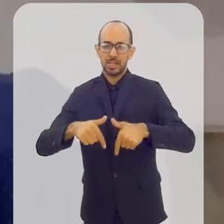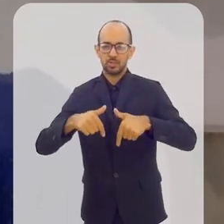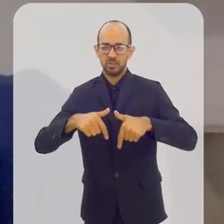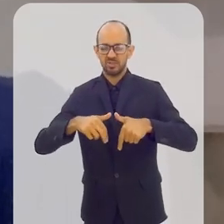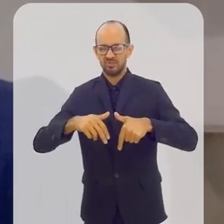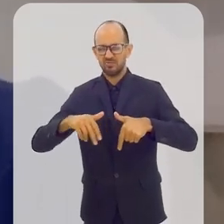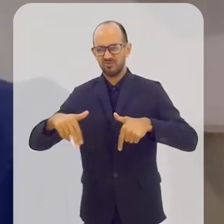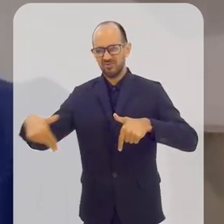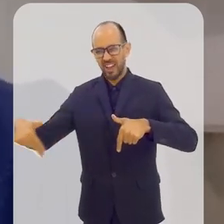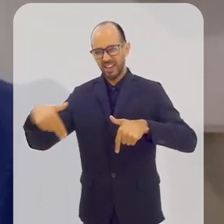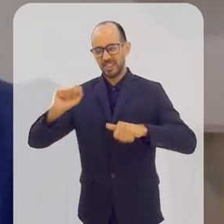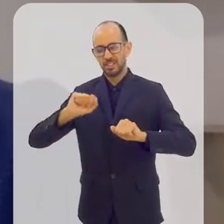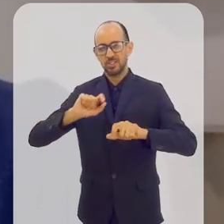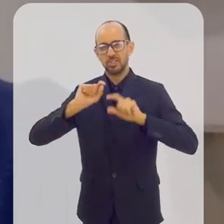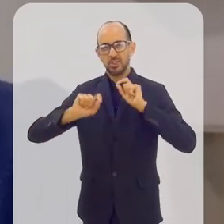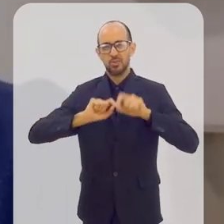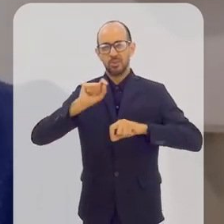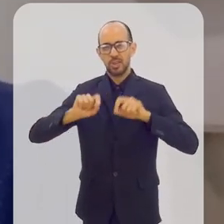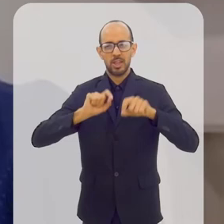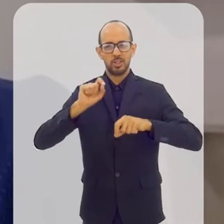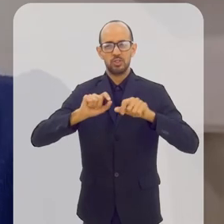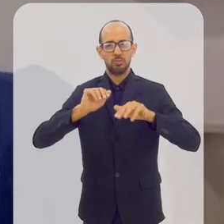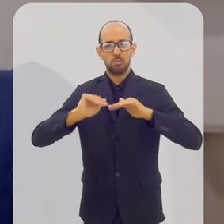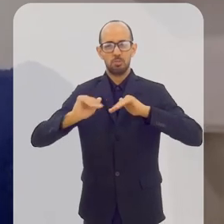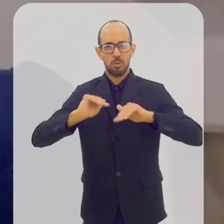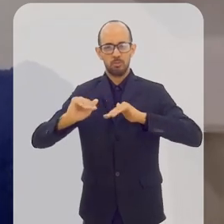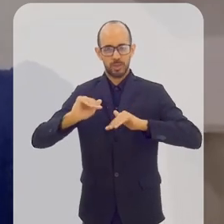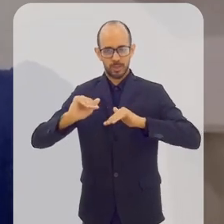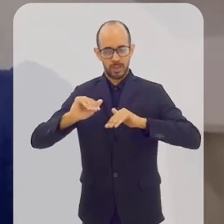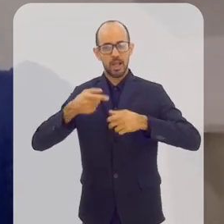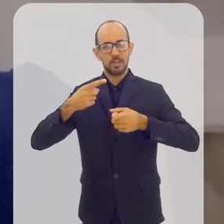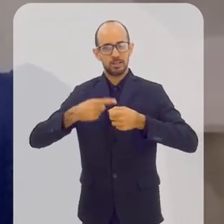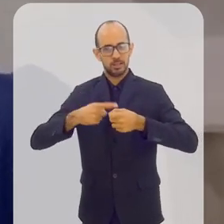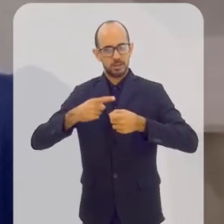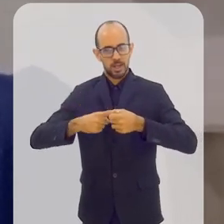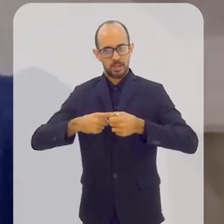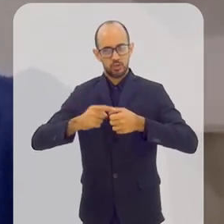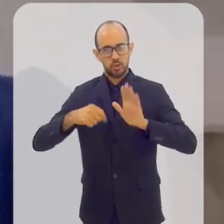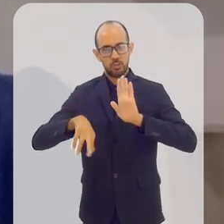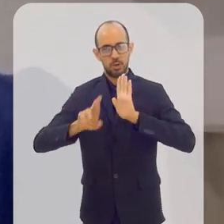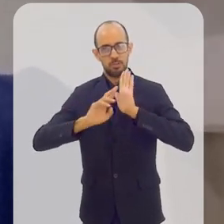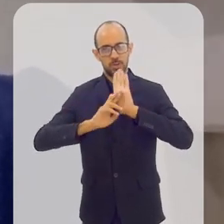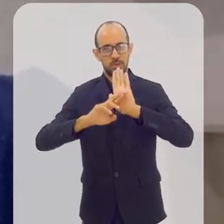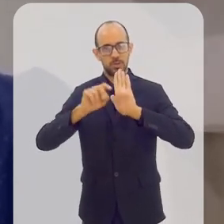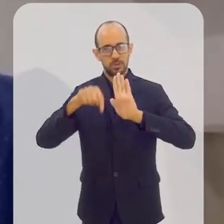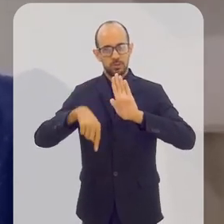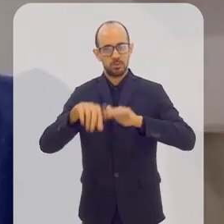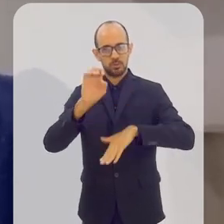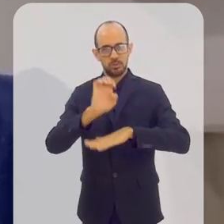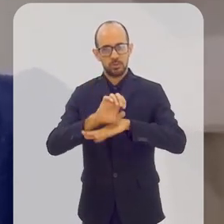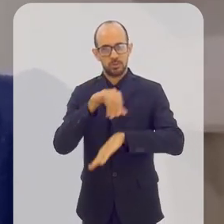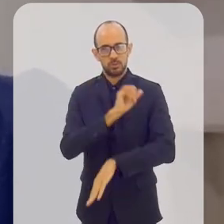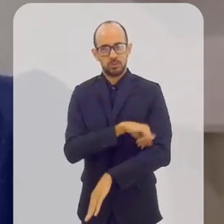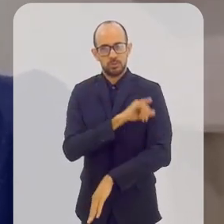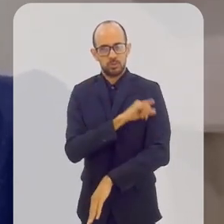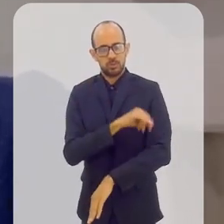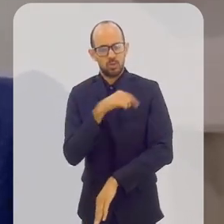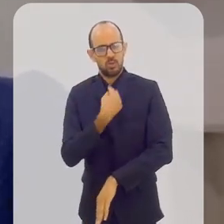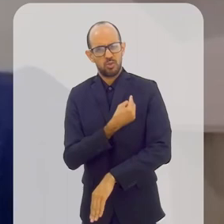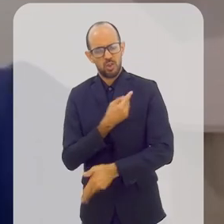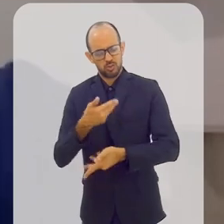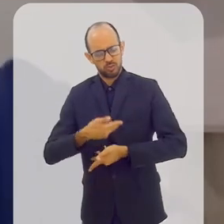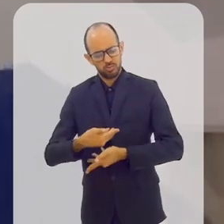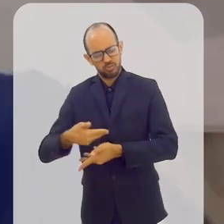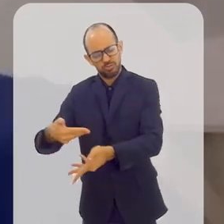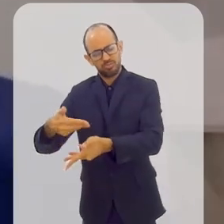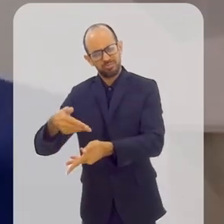por essas ações, né, de movimentar a cidade. É, como embaixador Lixo Zero aqui no estado do Rio, nós somos muito